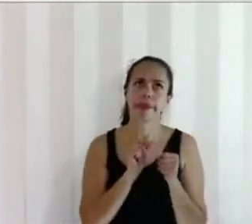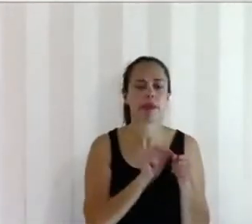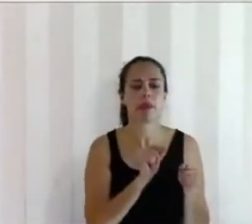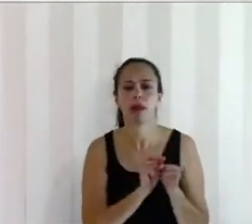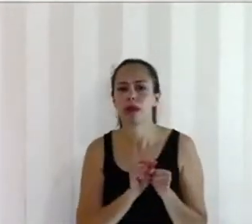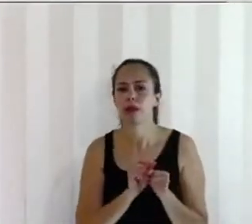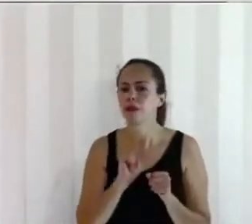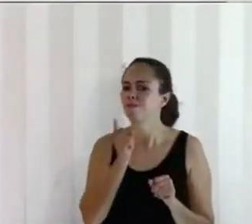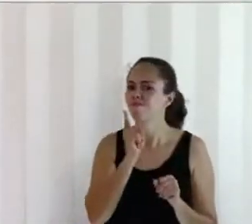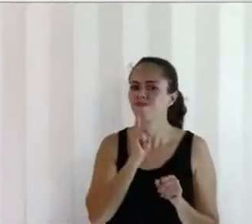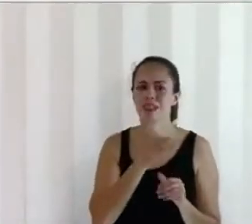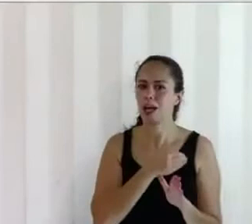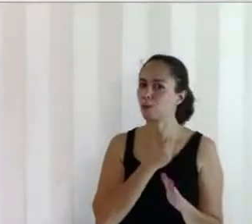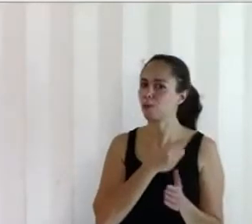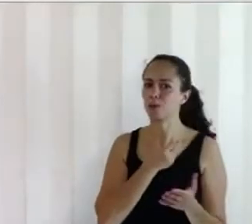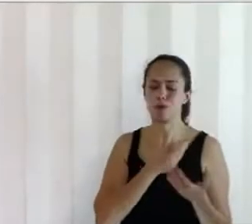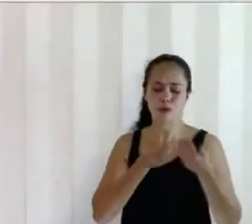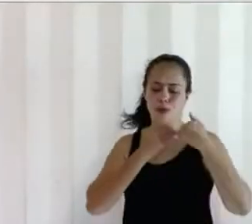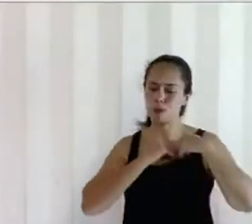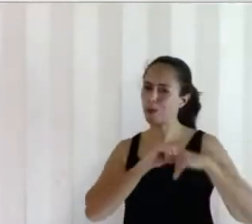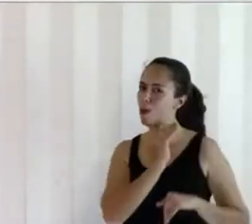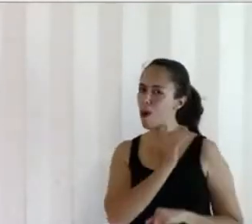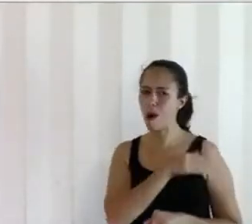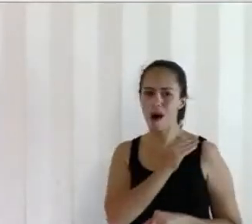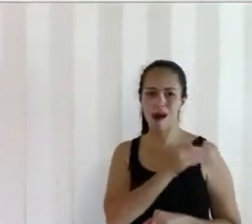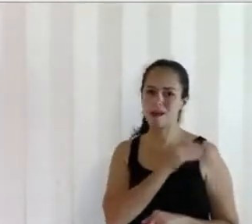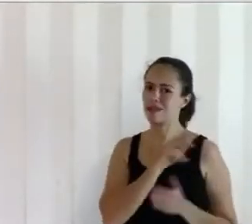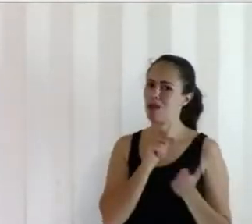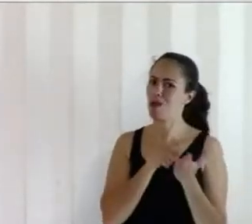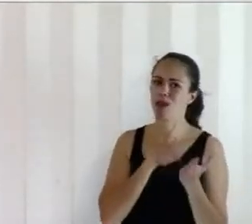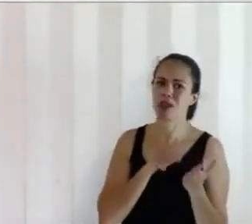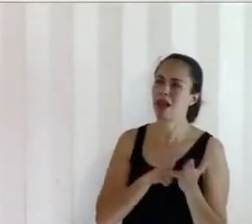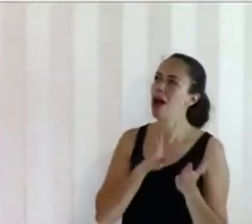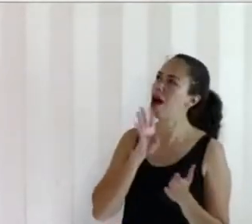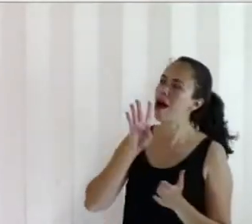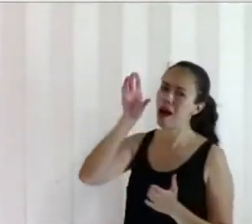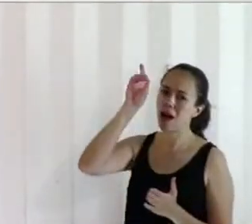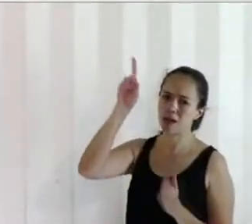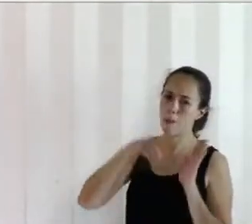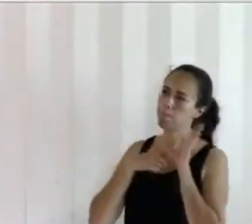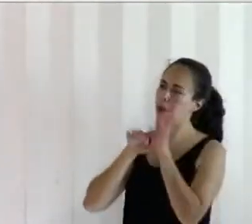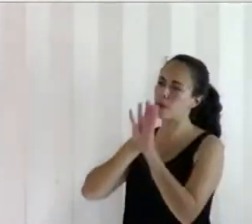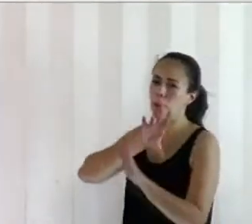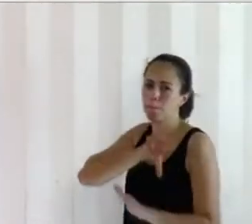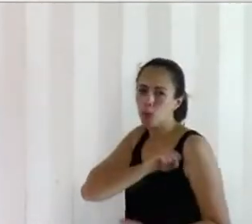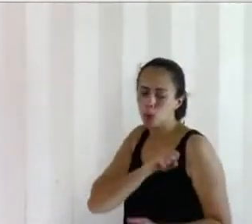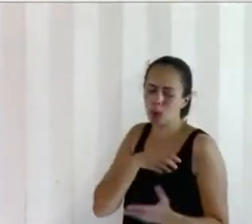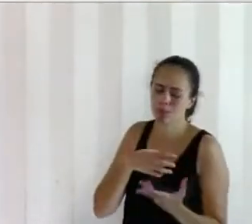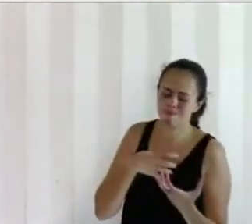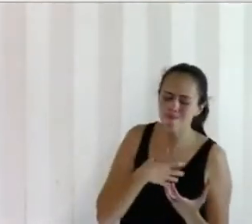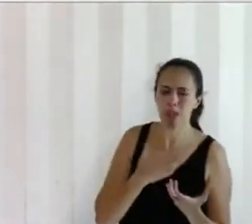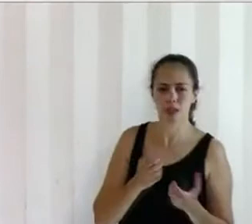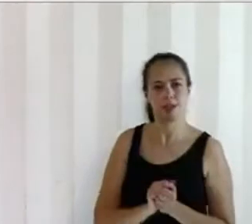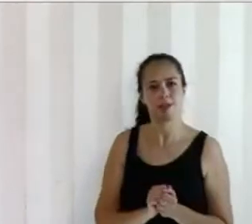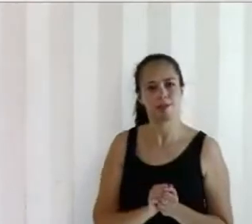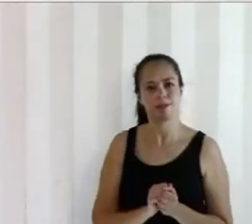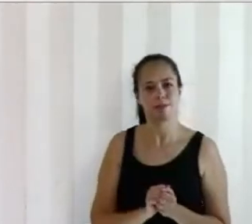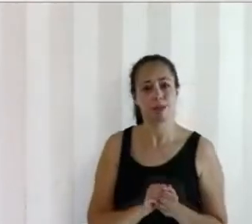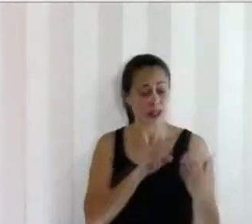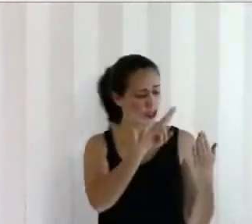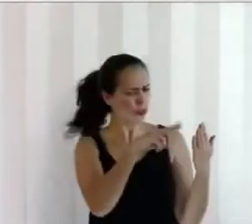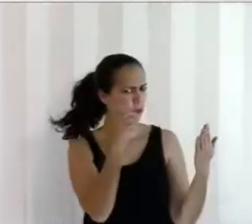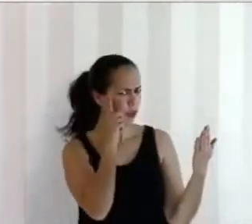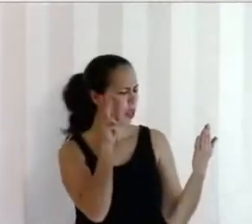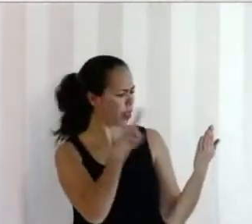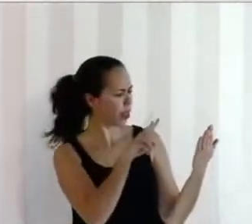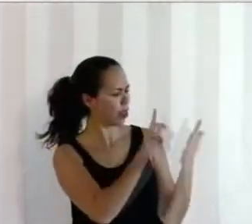existe para mostrar que ela é que nos mostra que nós somos pecadores. A